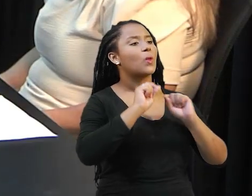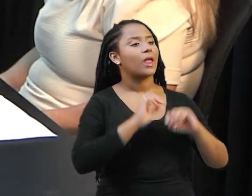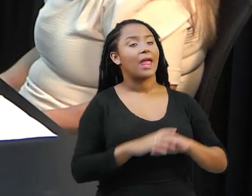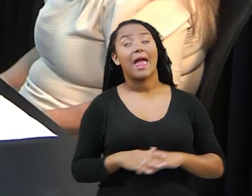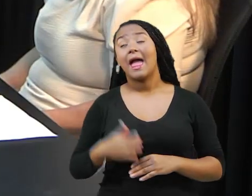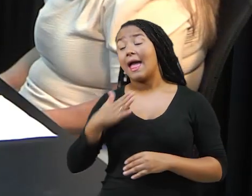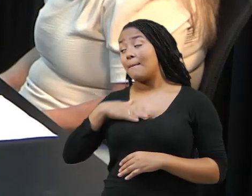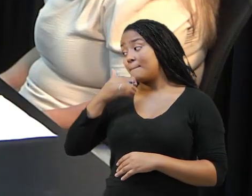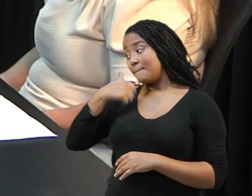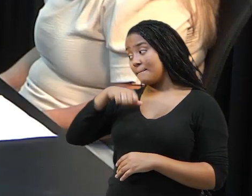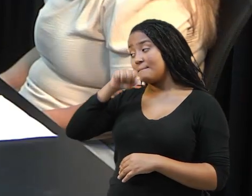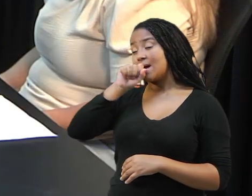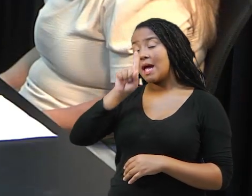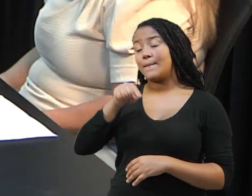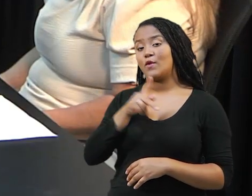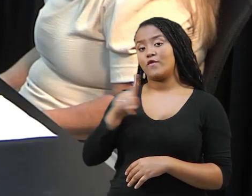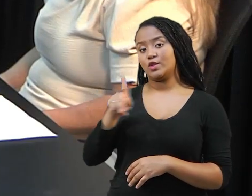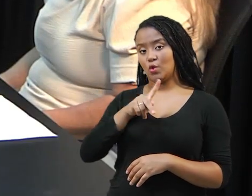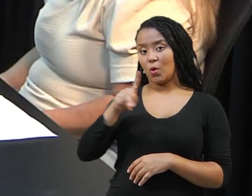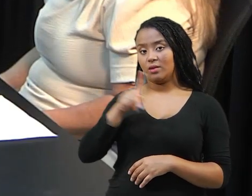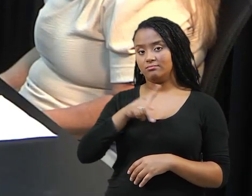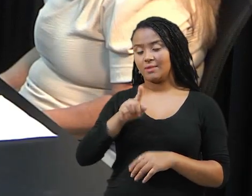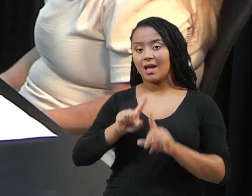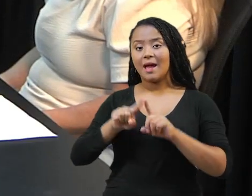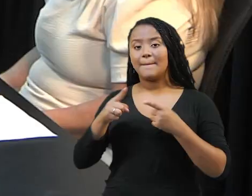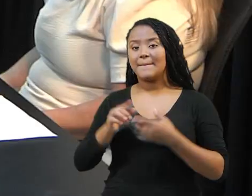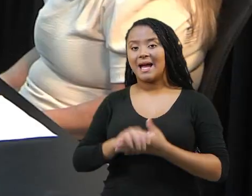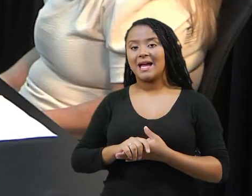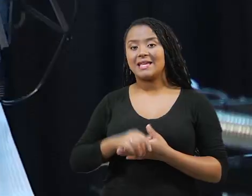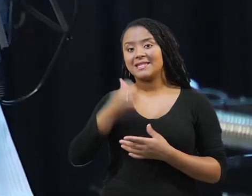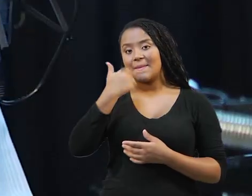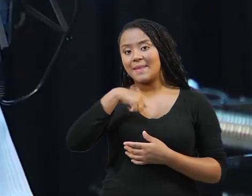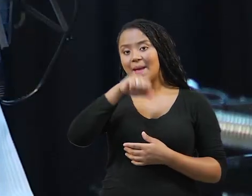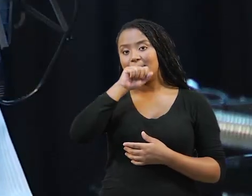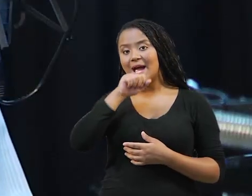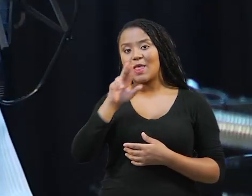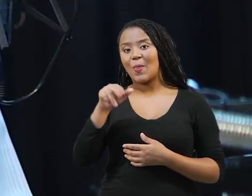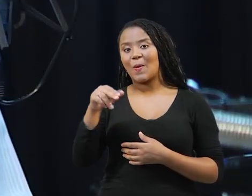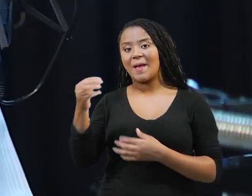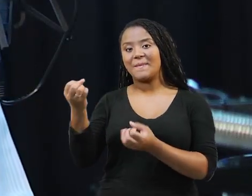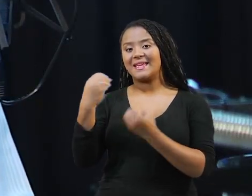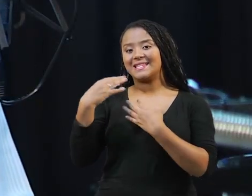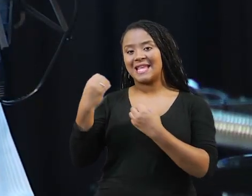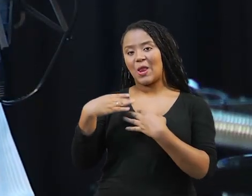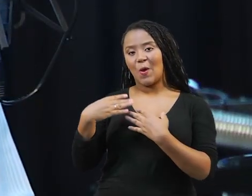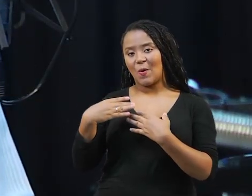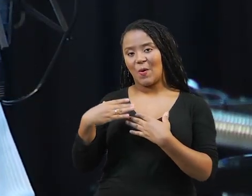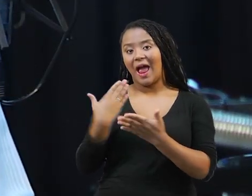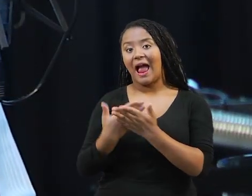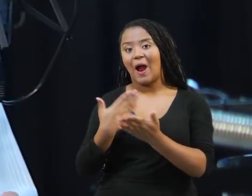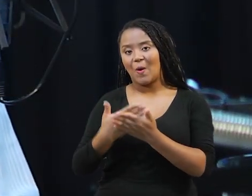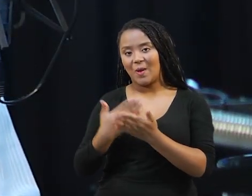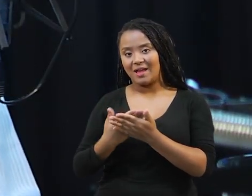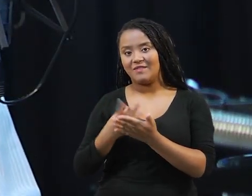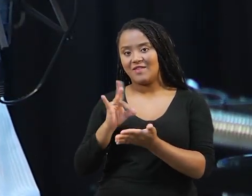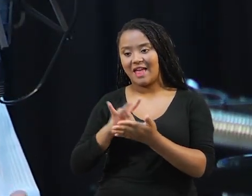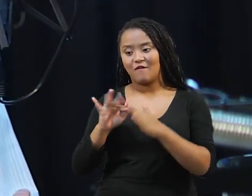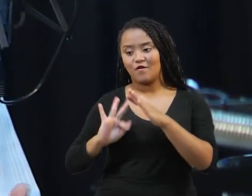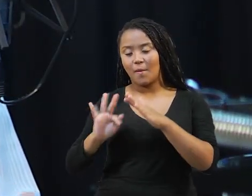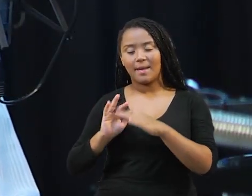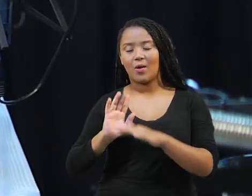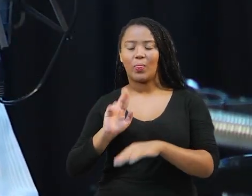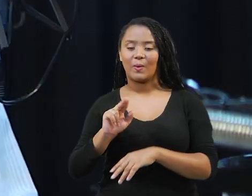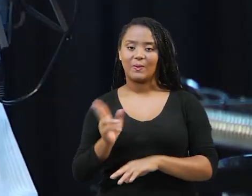Carneiro, ela era professora do Coronel Carneiro, mas ela não me deu aula. Ela era professora de lá. E depois minha mãe também